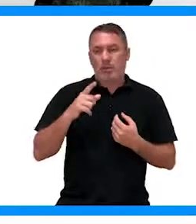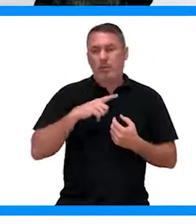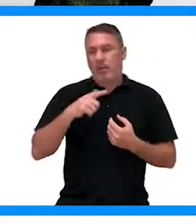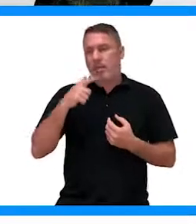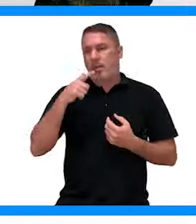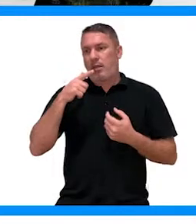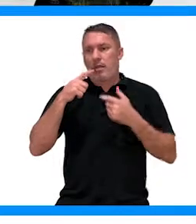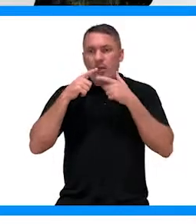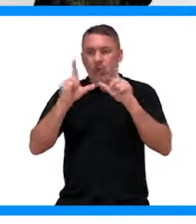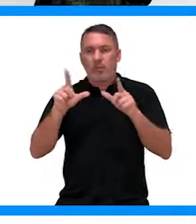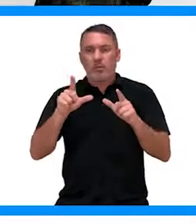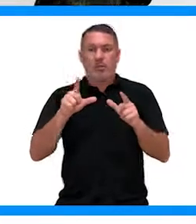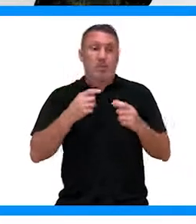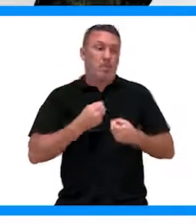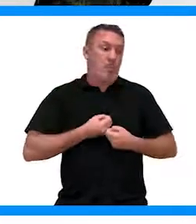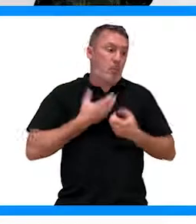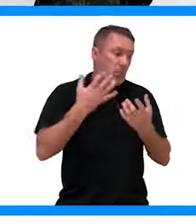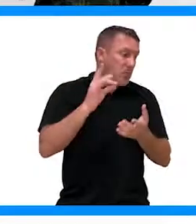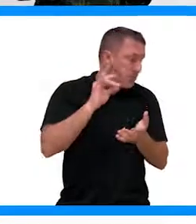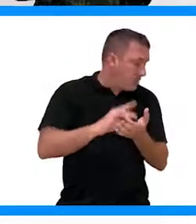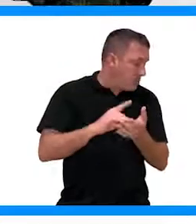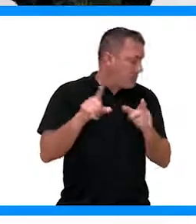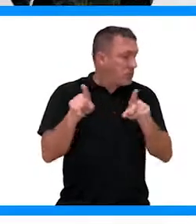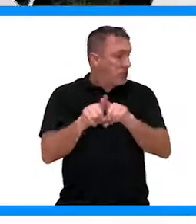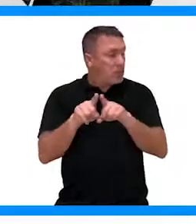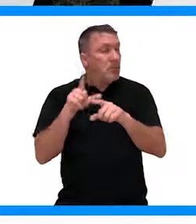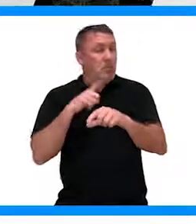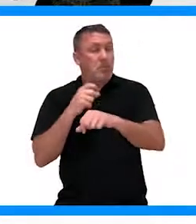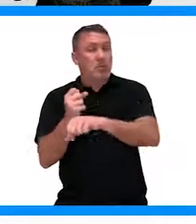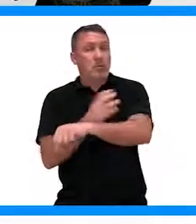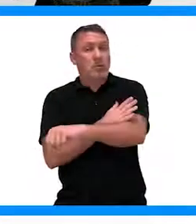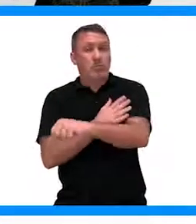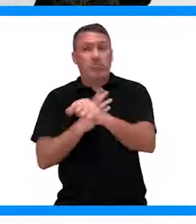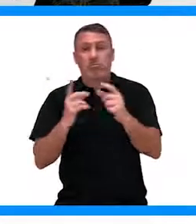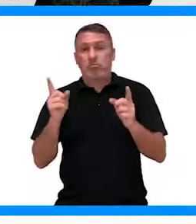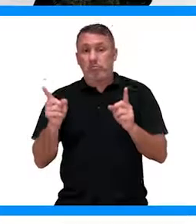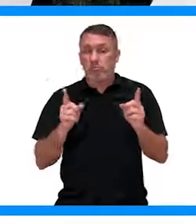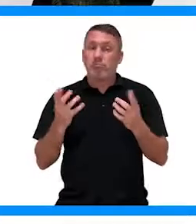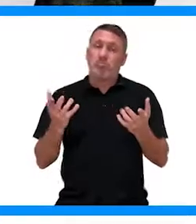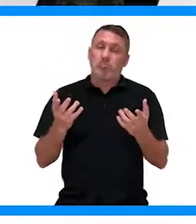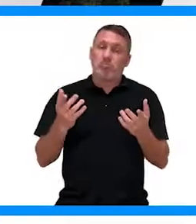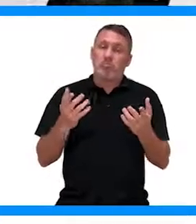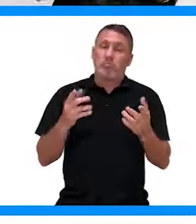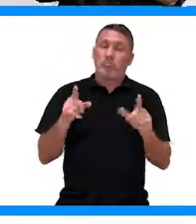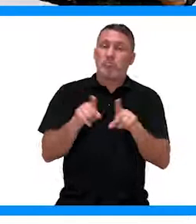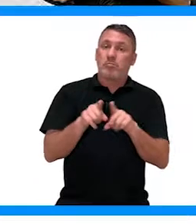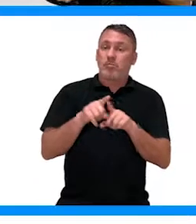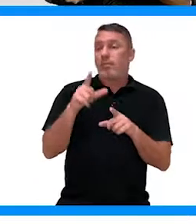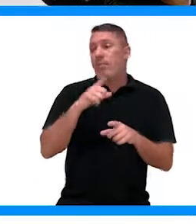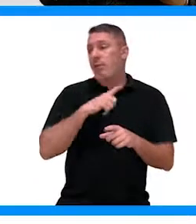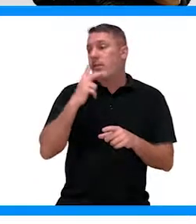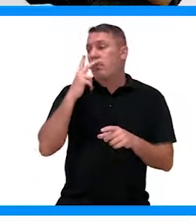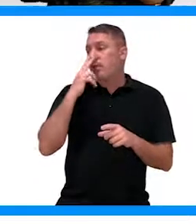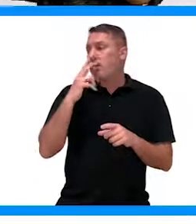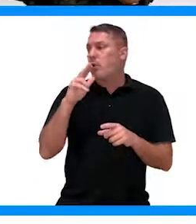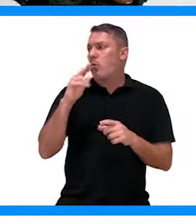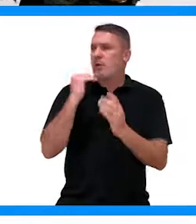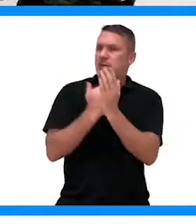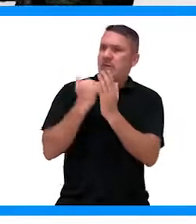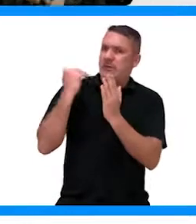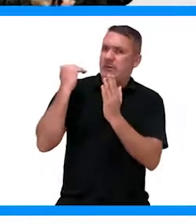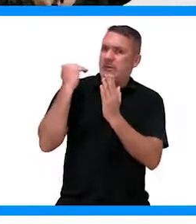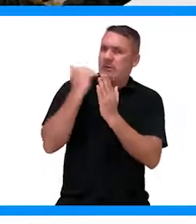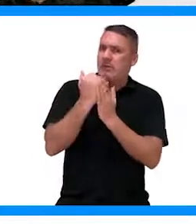eu posso ter a linguagem predominantemente poética, mas também emotiva. Quem sabe até numa